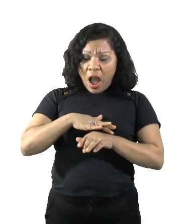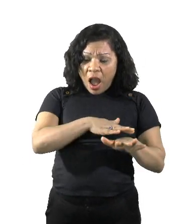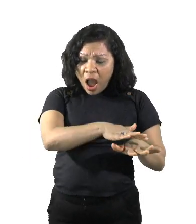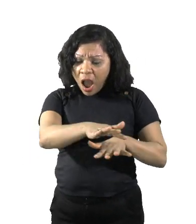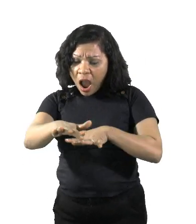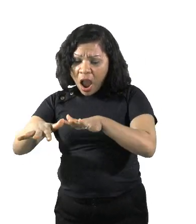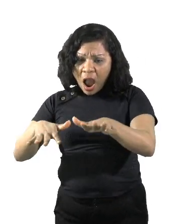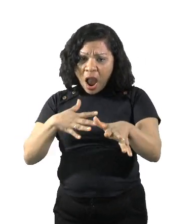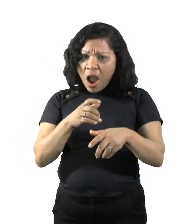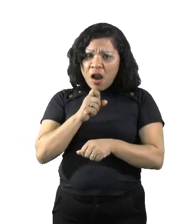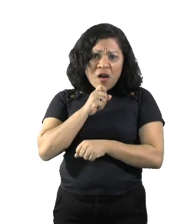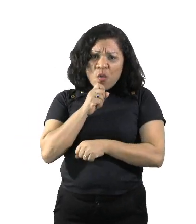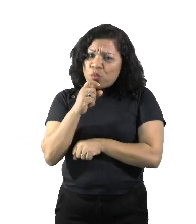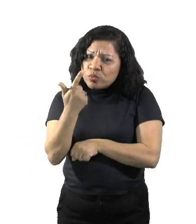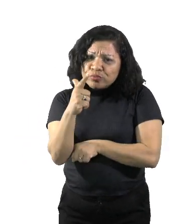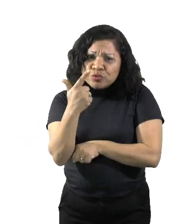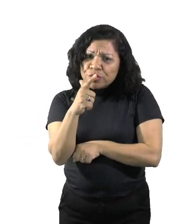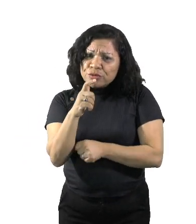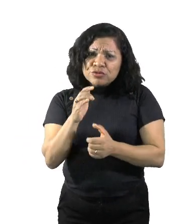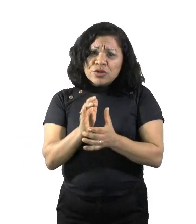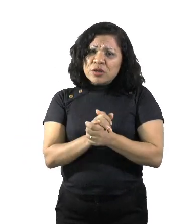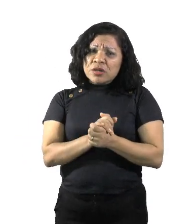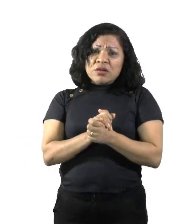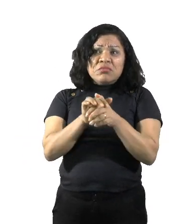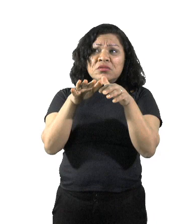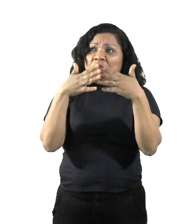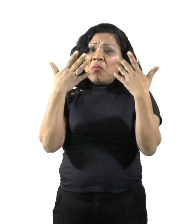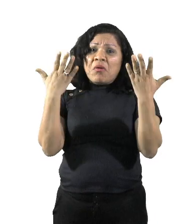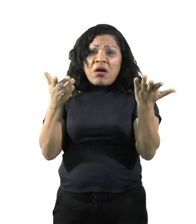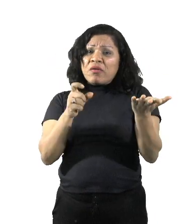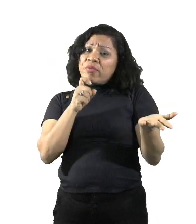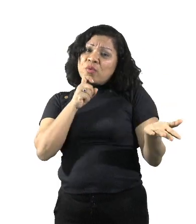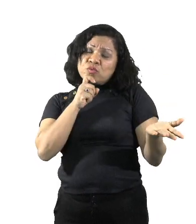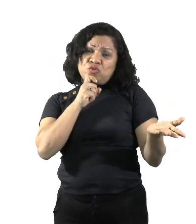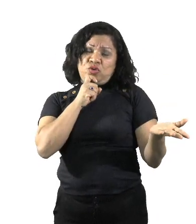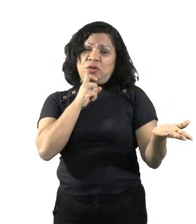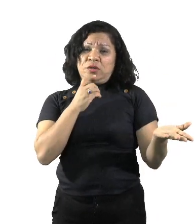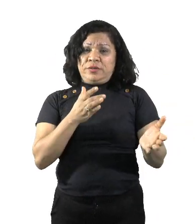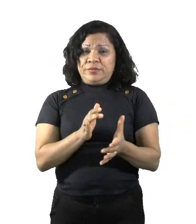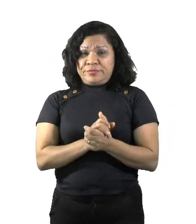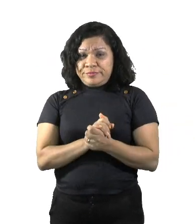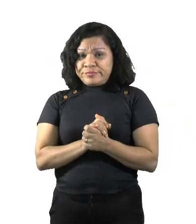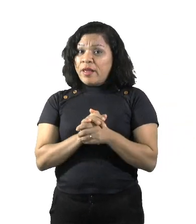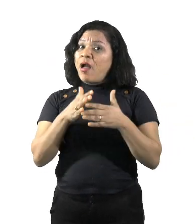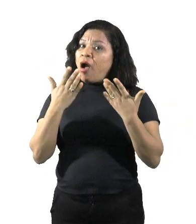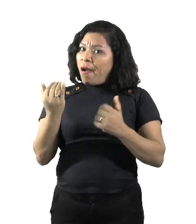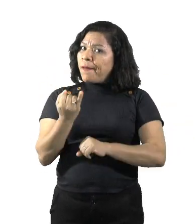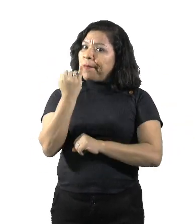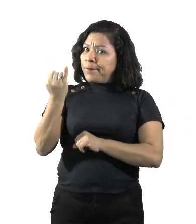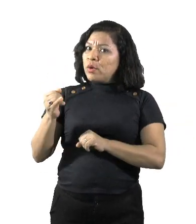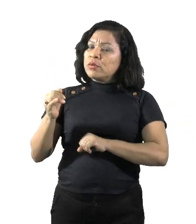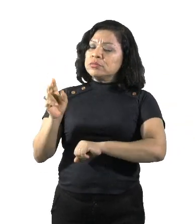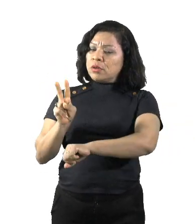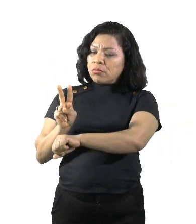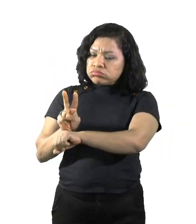chega a duvidar se realmente um dia existiu gelo. Olha a importância de tomarmos conta do nosso planeta.